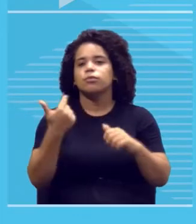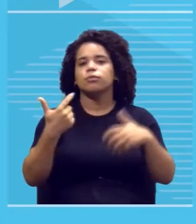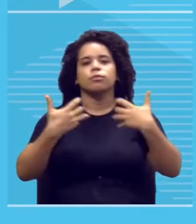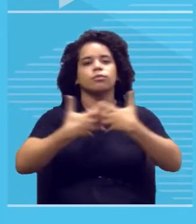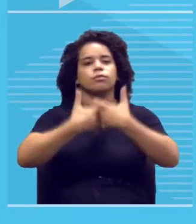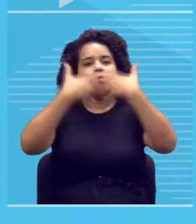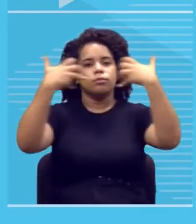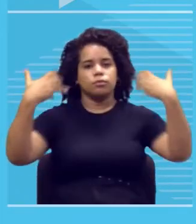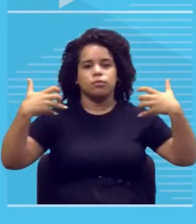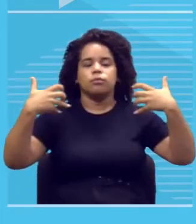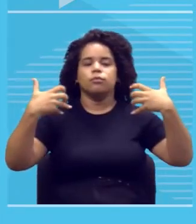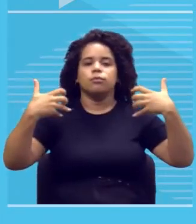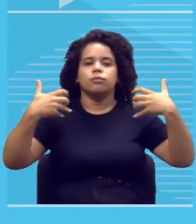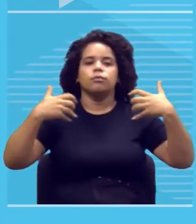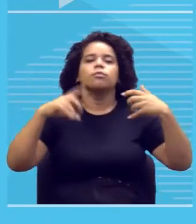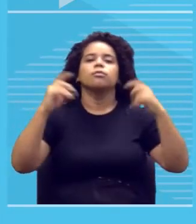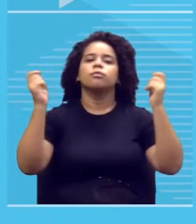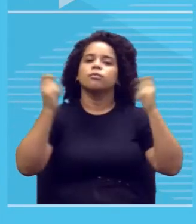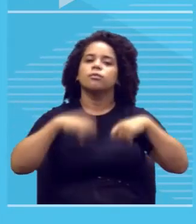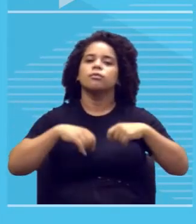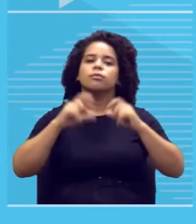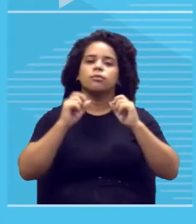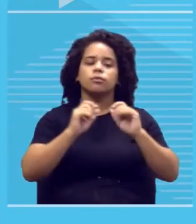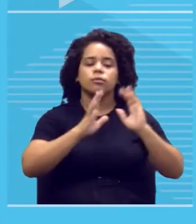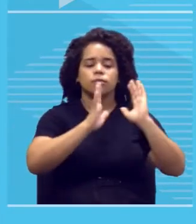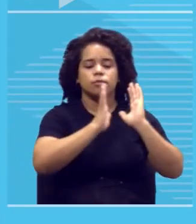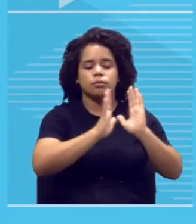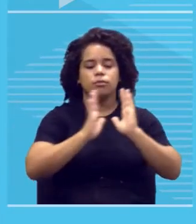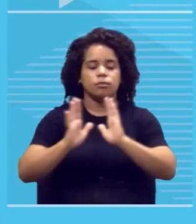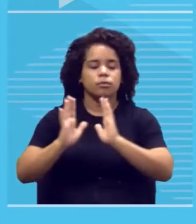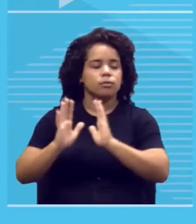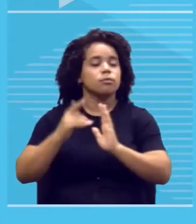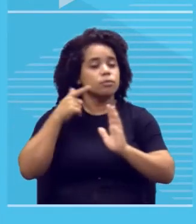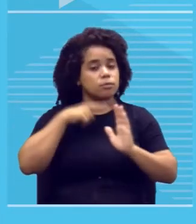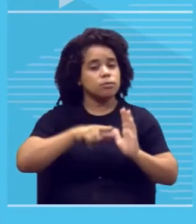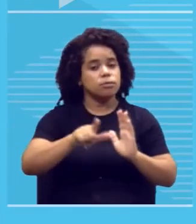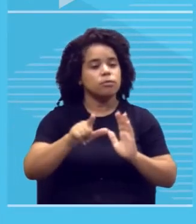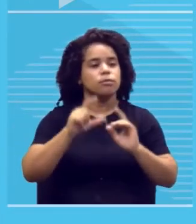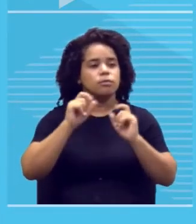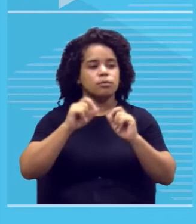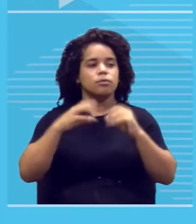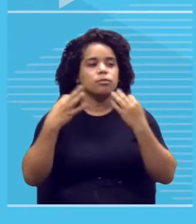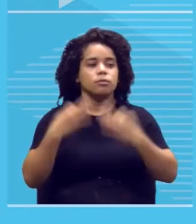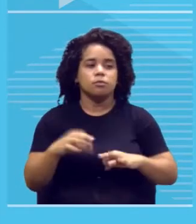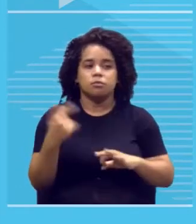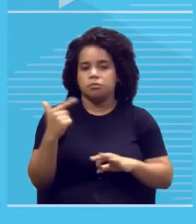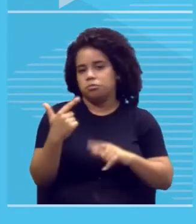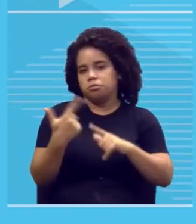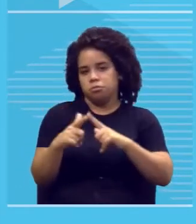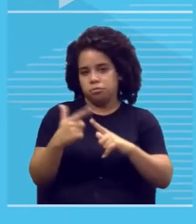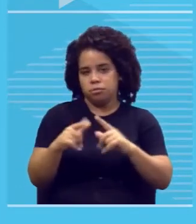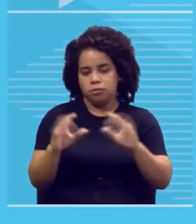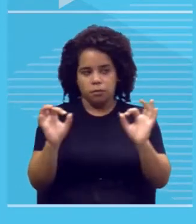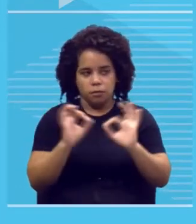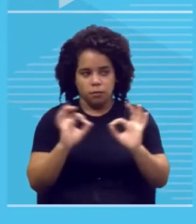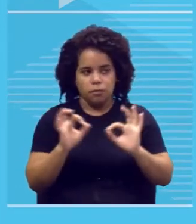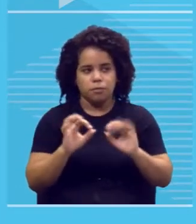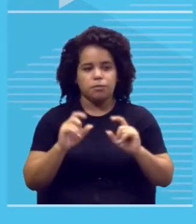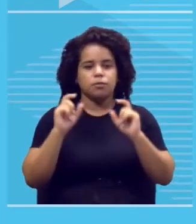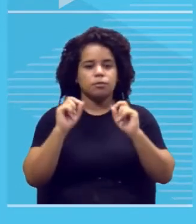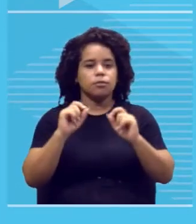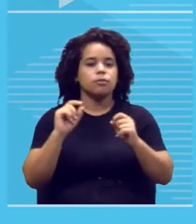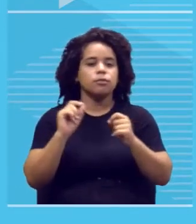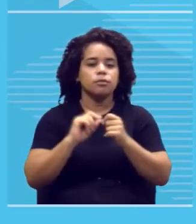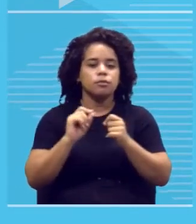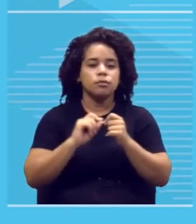todos os processos aí estariam mantidos de boa sem que nada acontecesse com ninguém e o que que faz